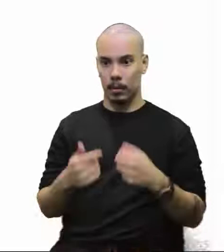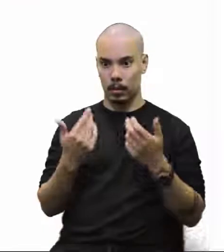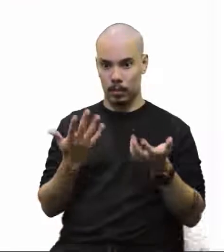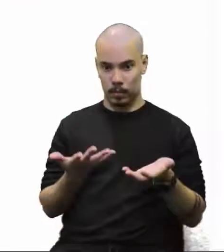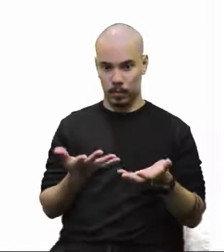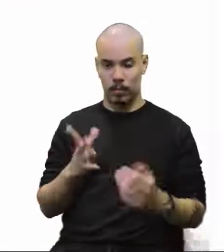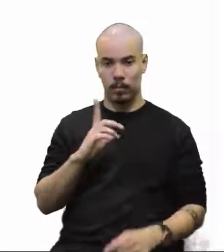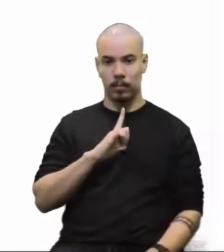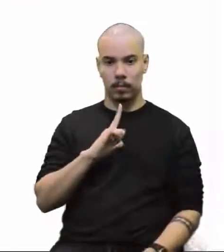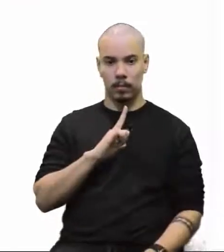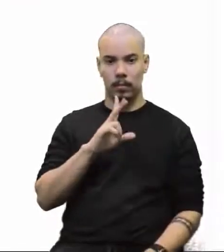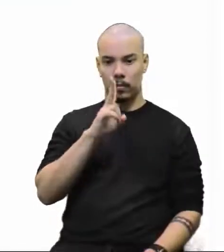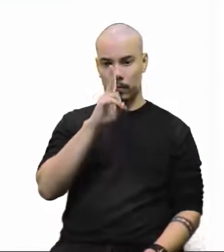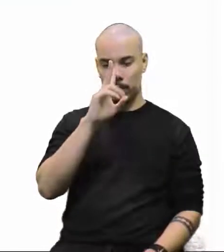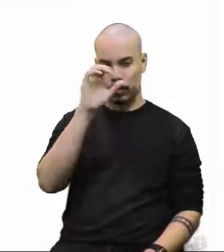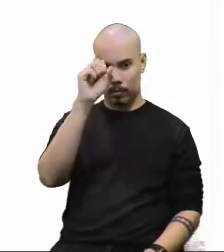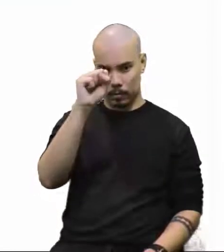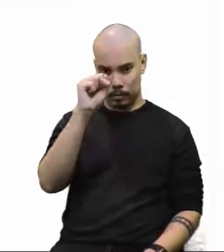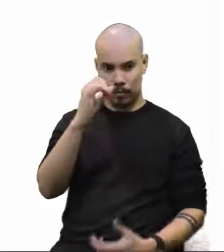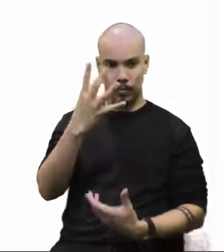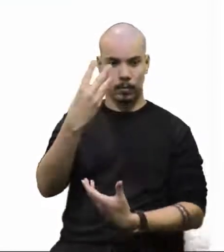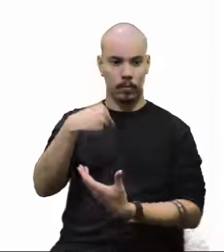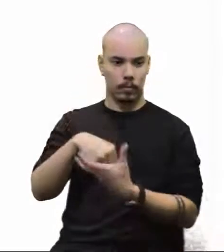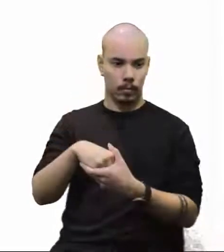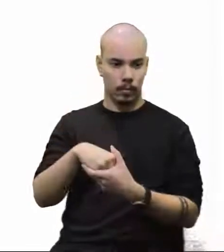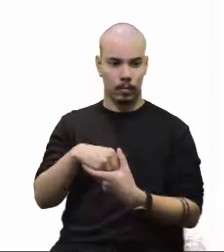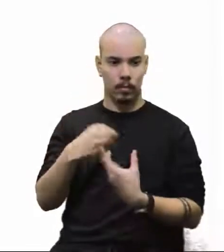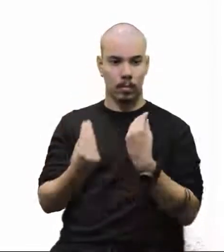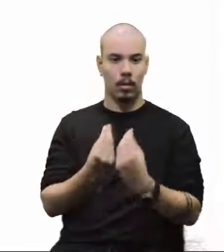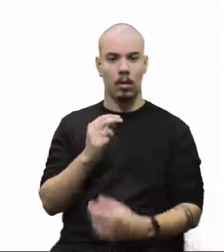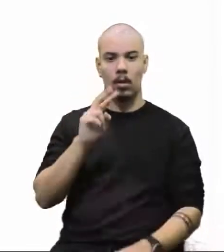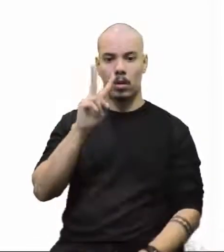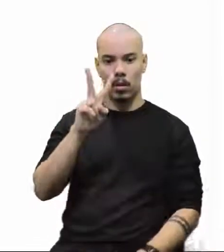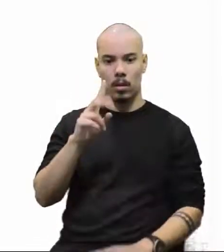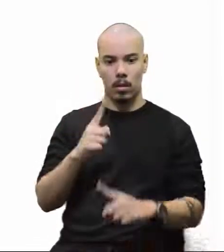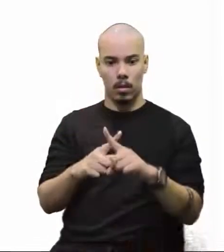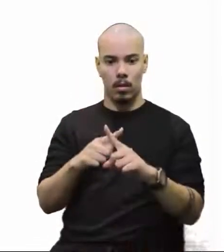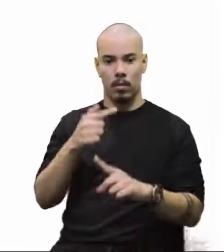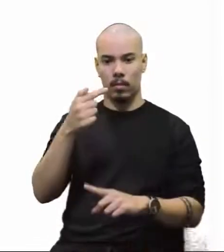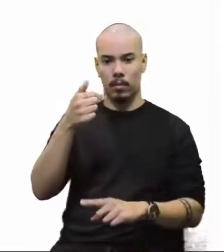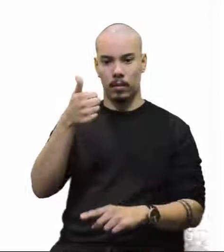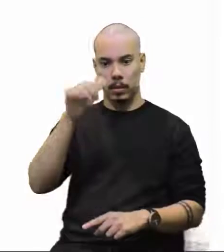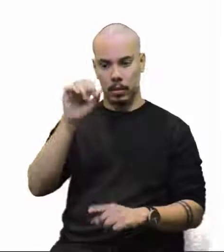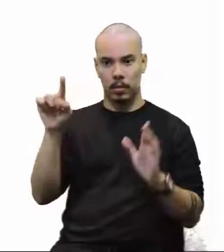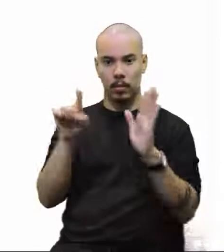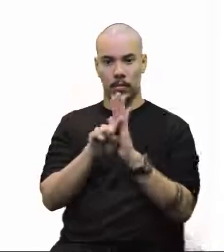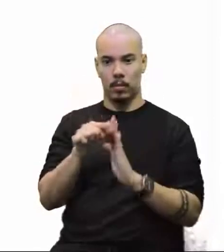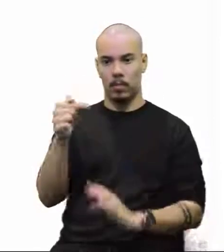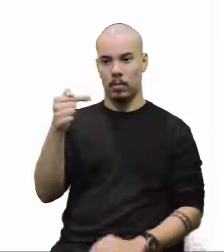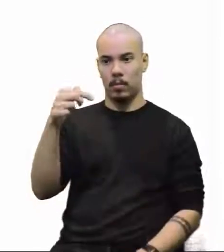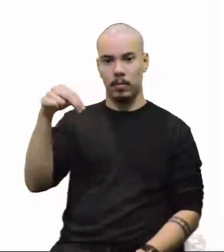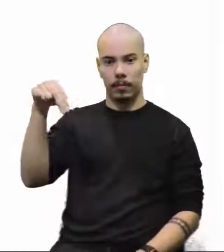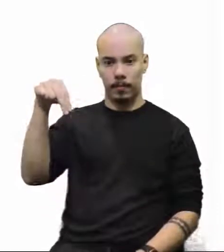a força, né, seria de 2 vezes 10 a menos 7 newton.